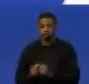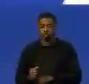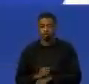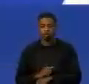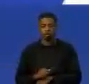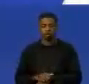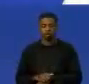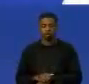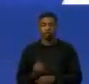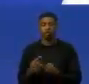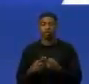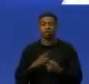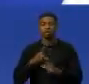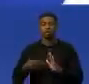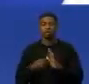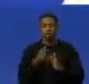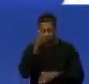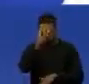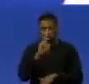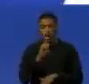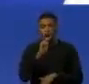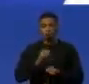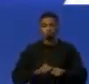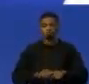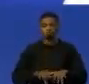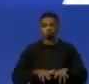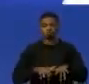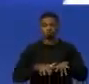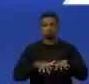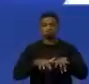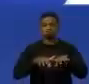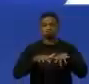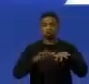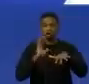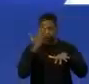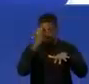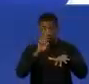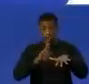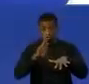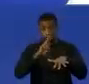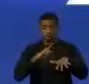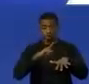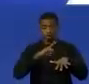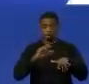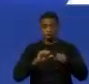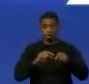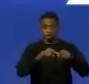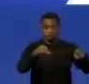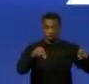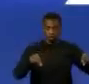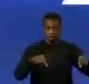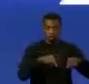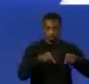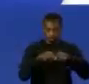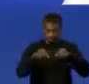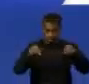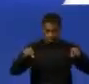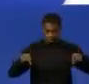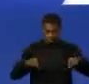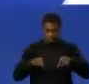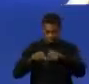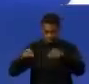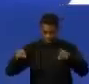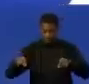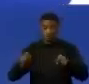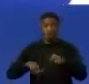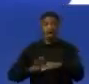uma obra tem o objetivo de evitar no solo o quê? Então, a utilização desses quadradinhos de grama, isso aqui visa